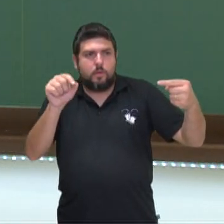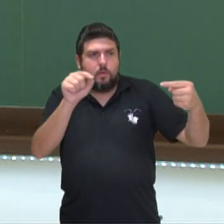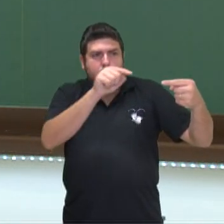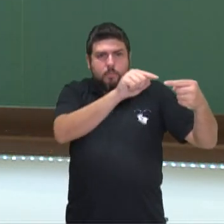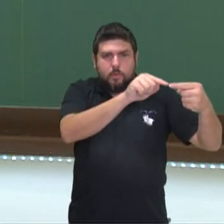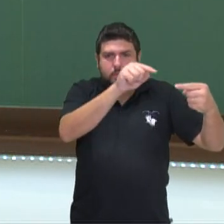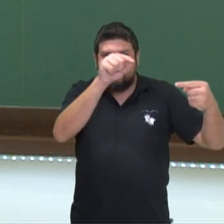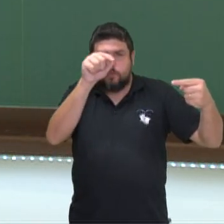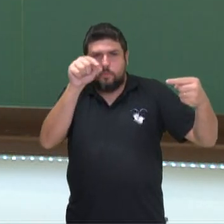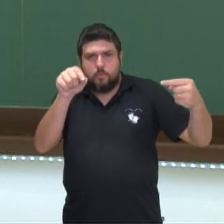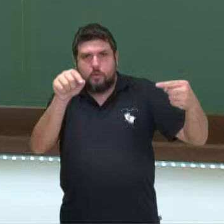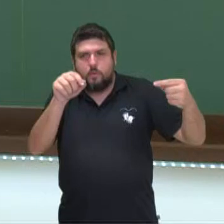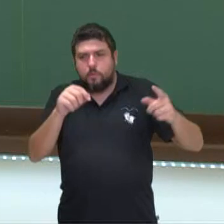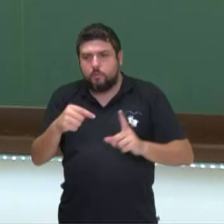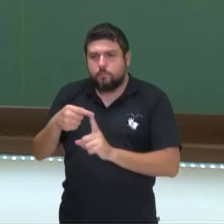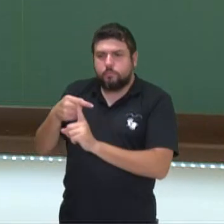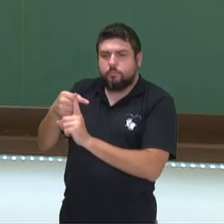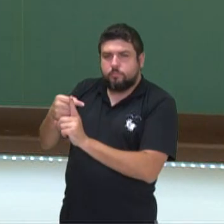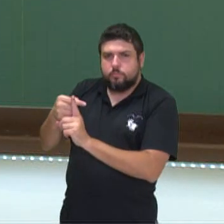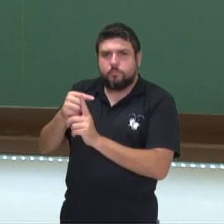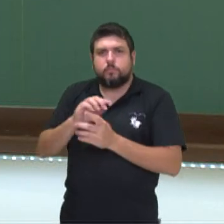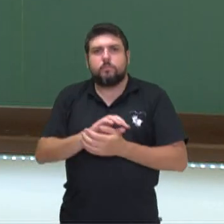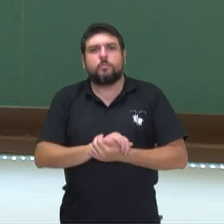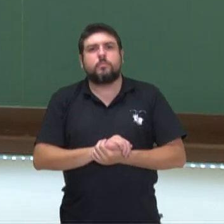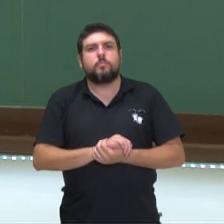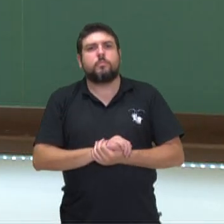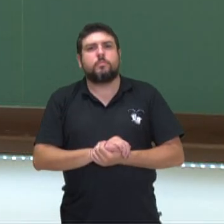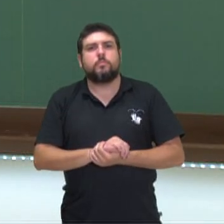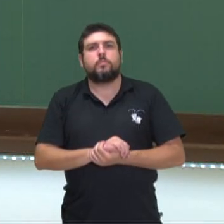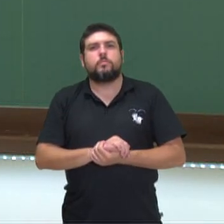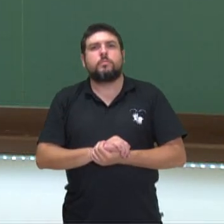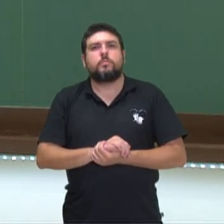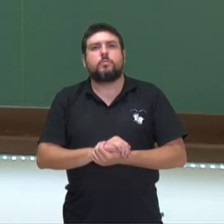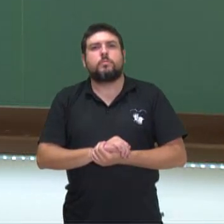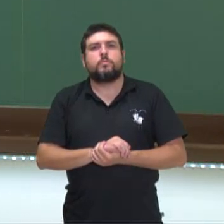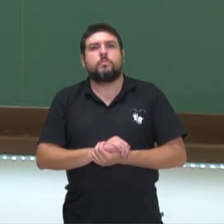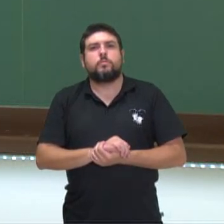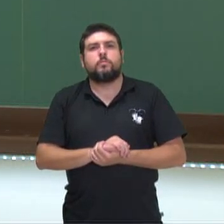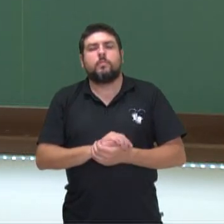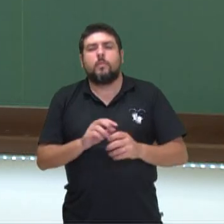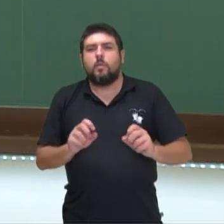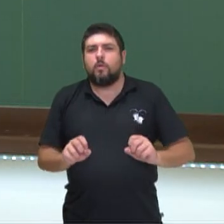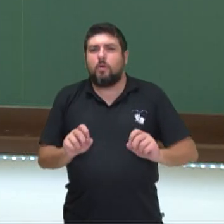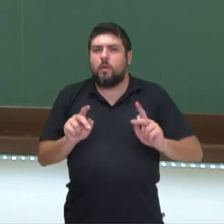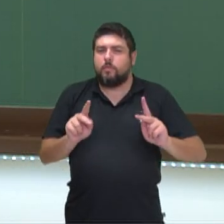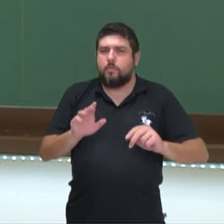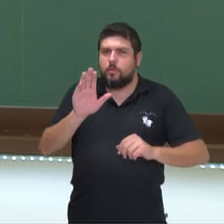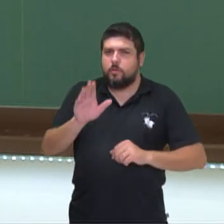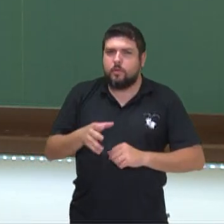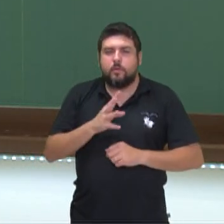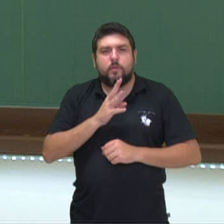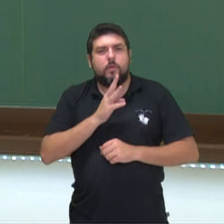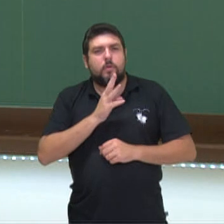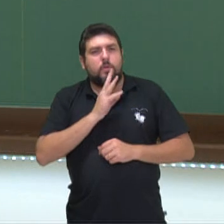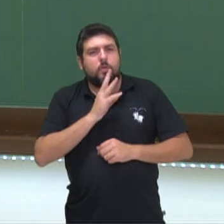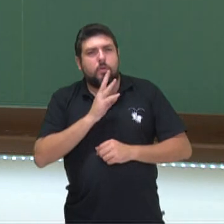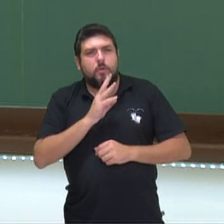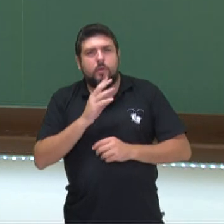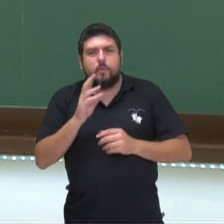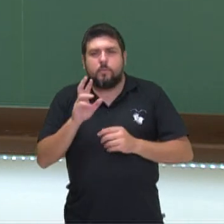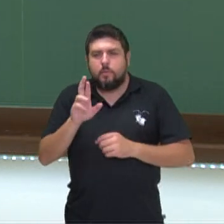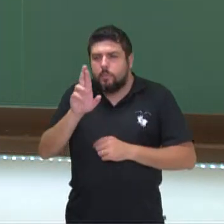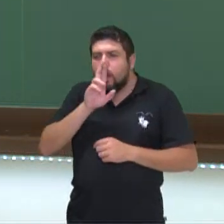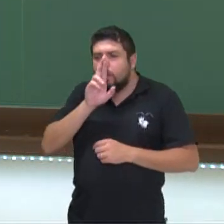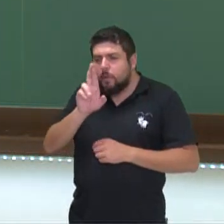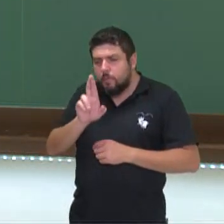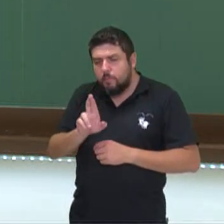permanece positivo, ok? Bom, agora que já conhecemos todos os resultados, nós fazemos a